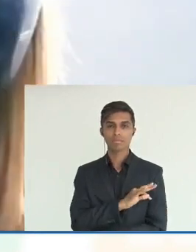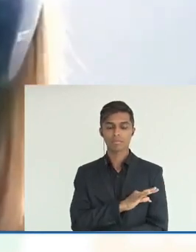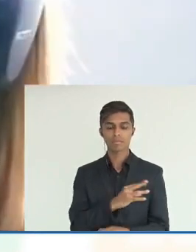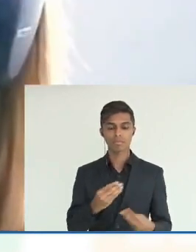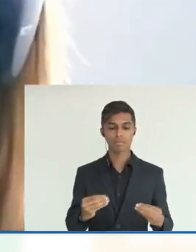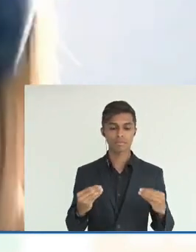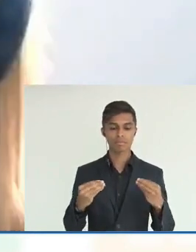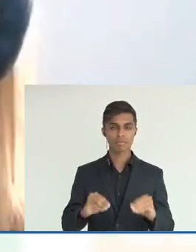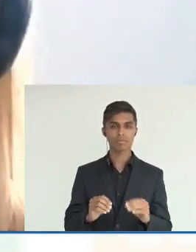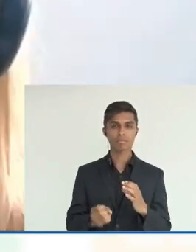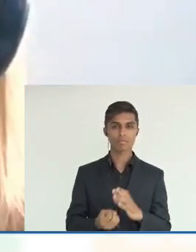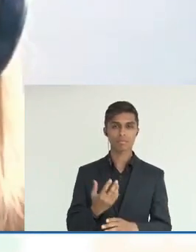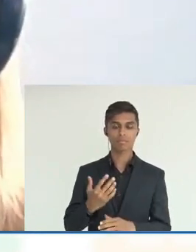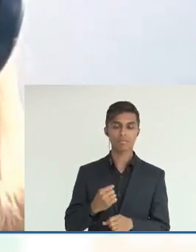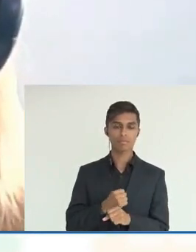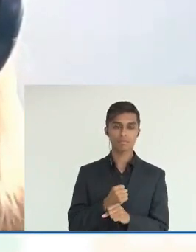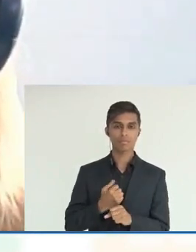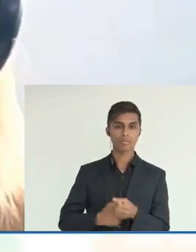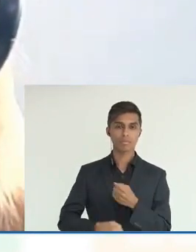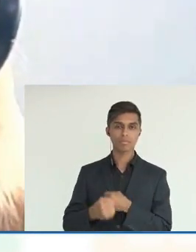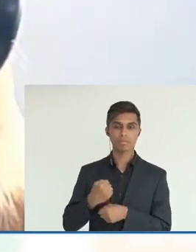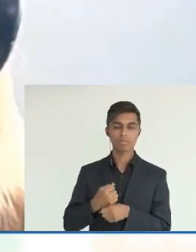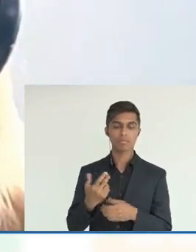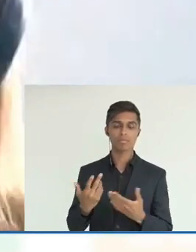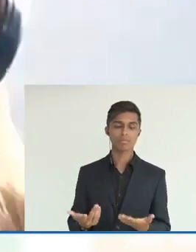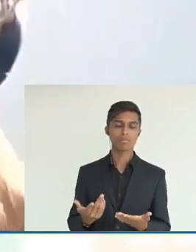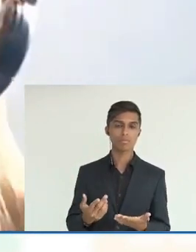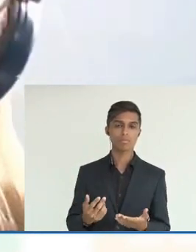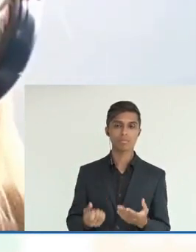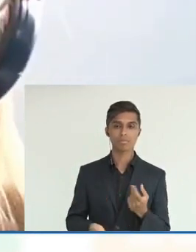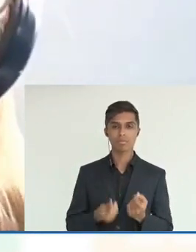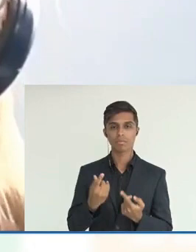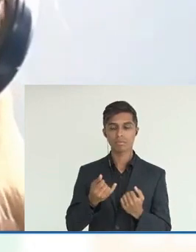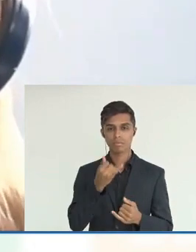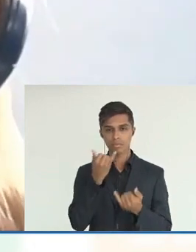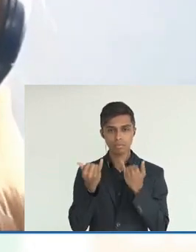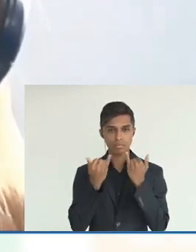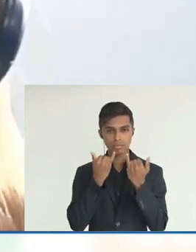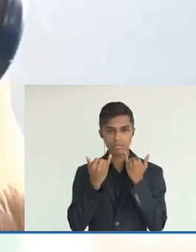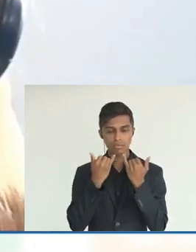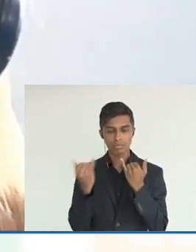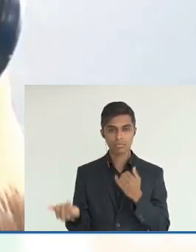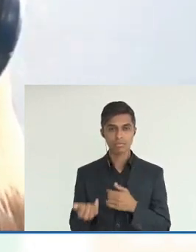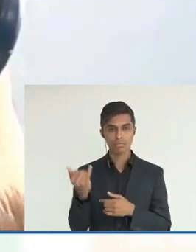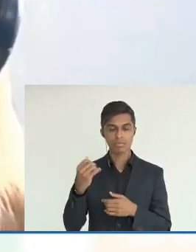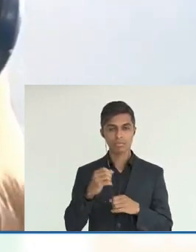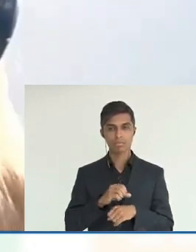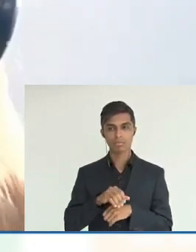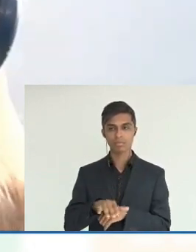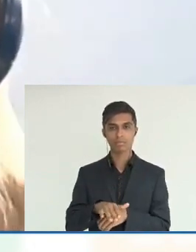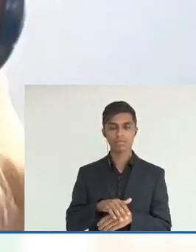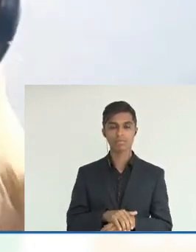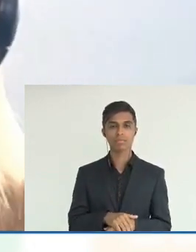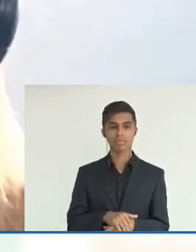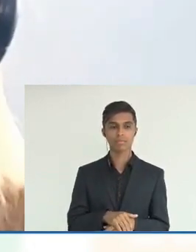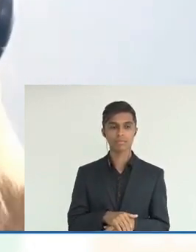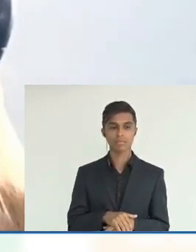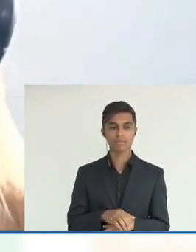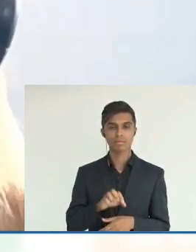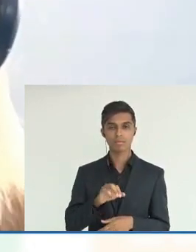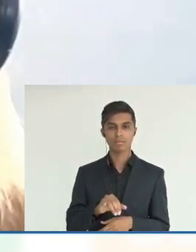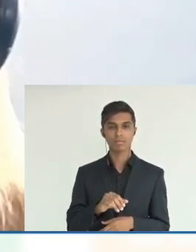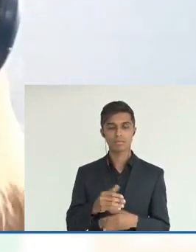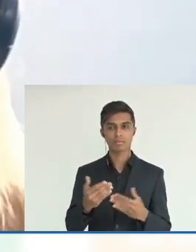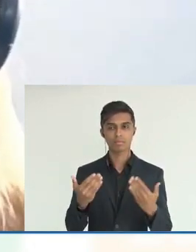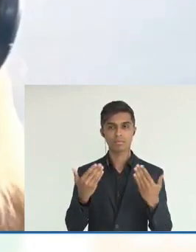com relação a algumas informações que a gente achava importante para auxiliar na notificação de casos